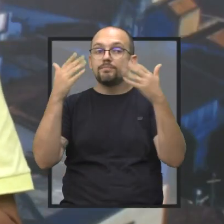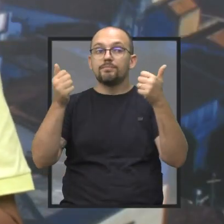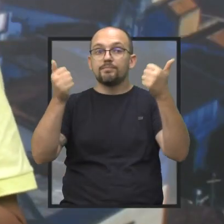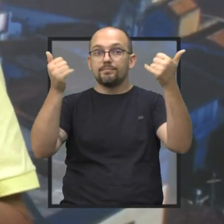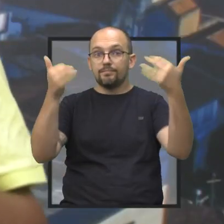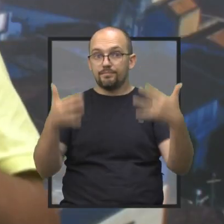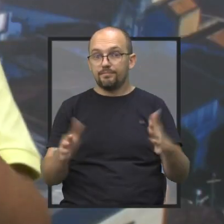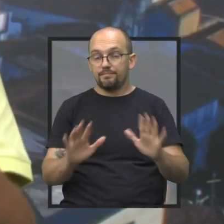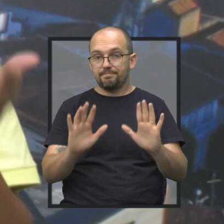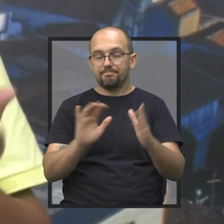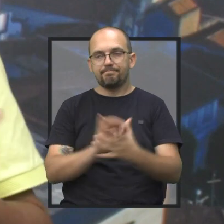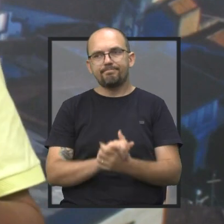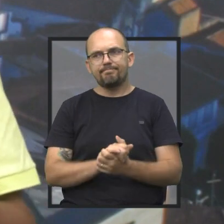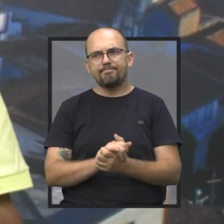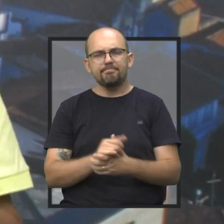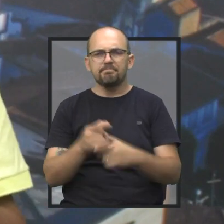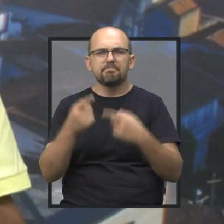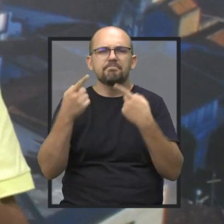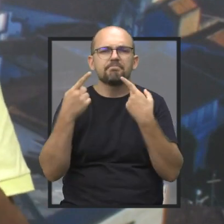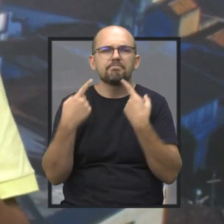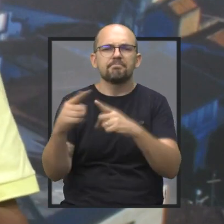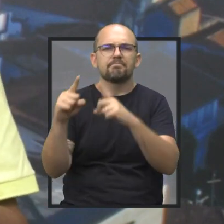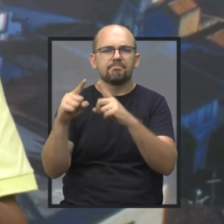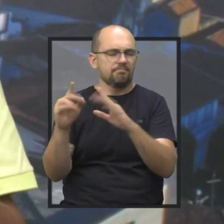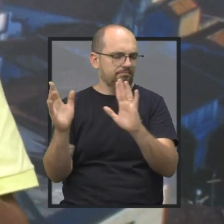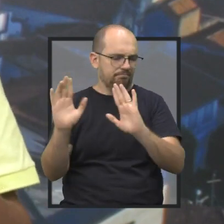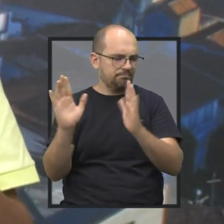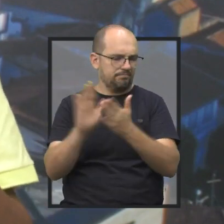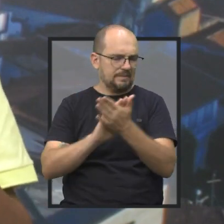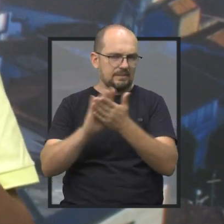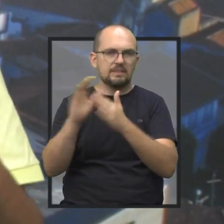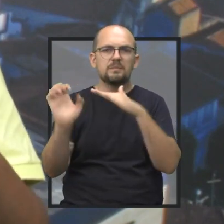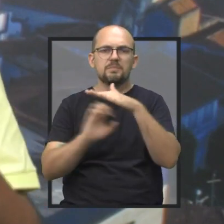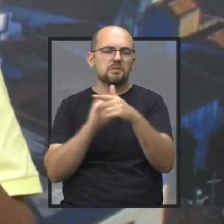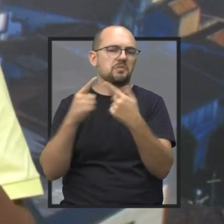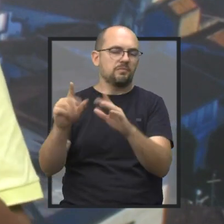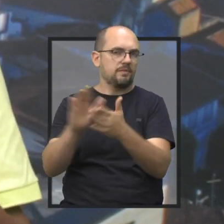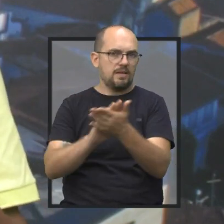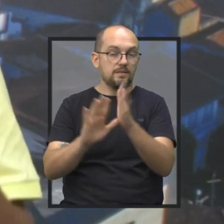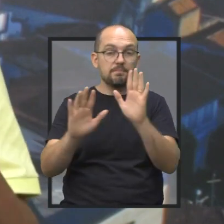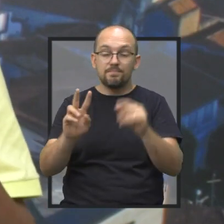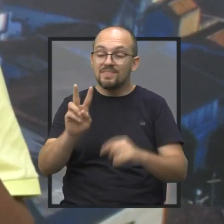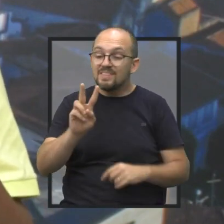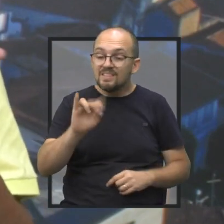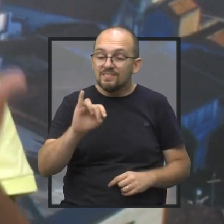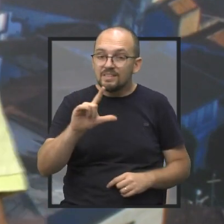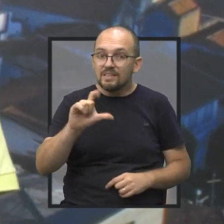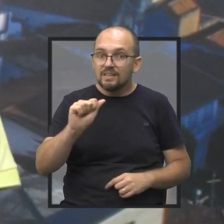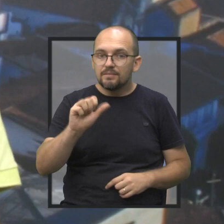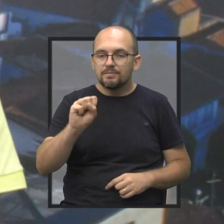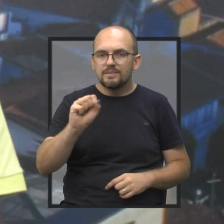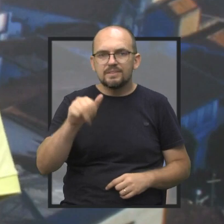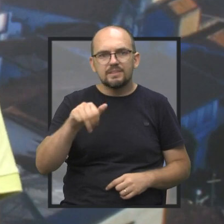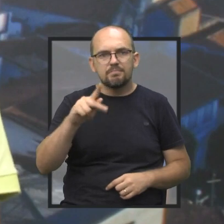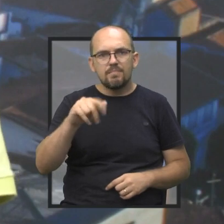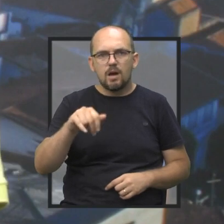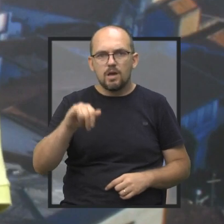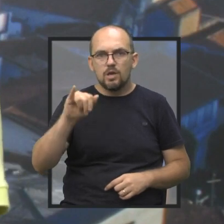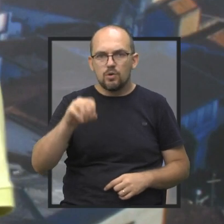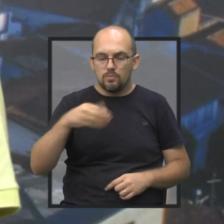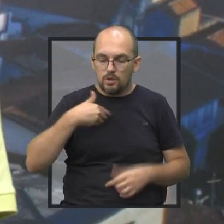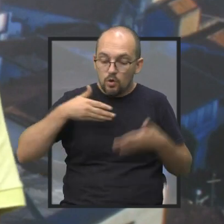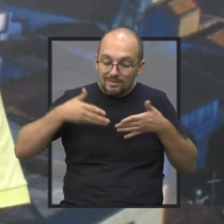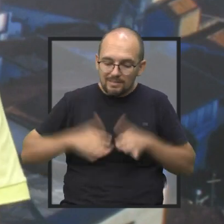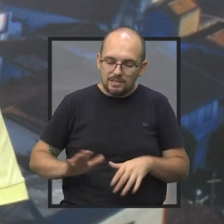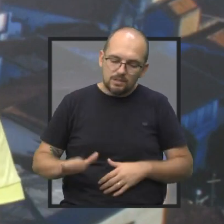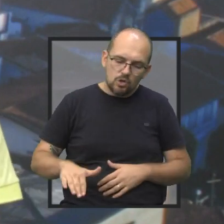publicamente. Nada contra a empresa, nada contra ninguém. Mas a Vila Sampaio foi um bairro que eu moro, que eu nasci, sou